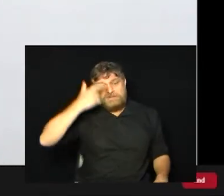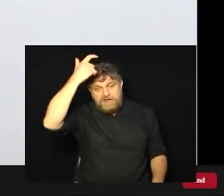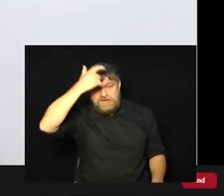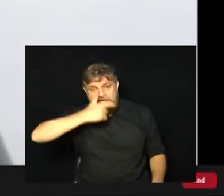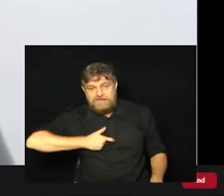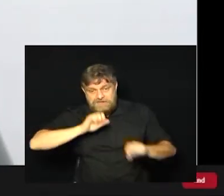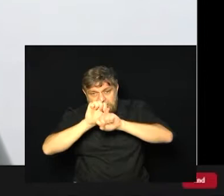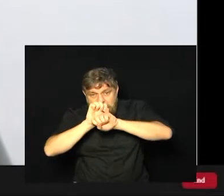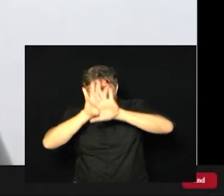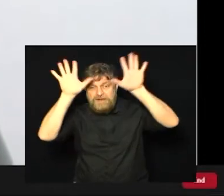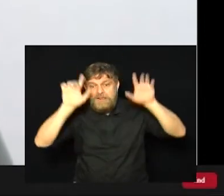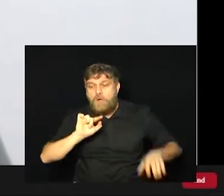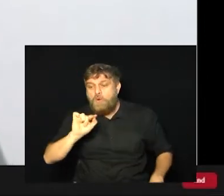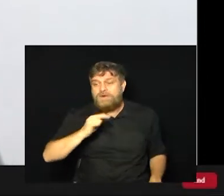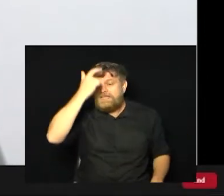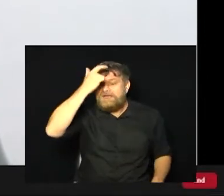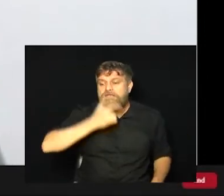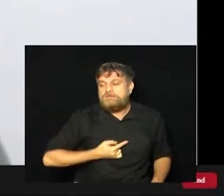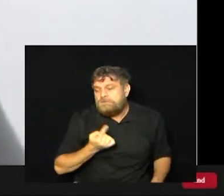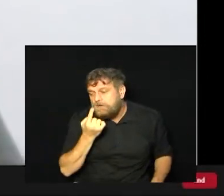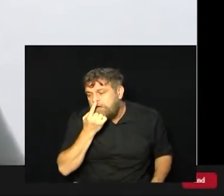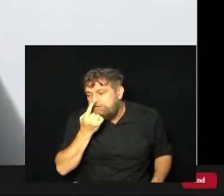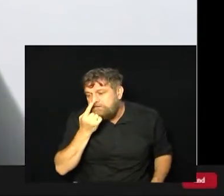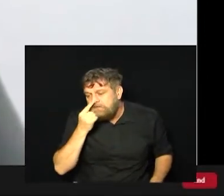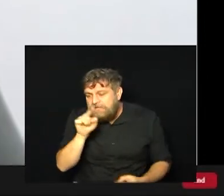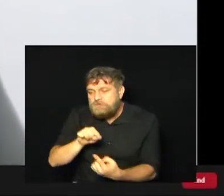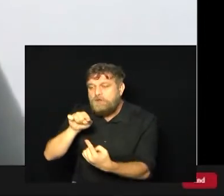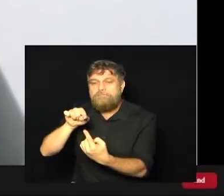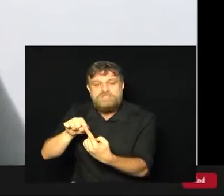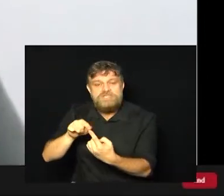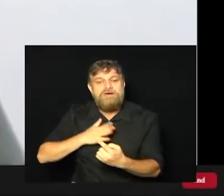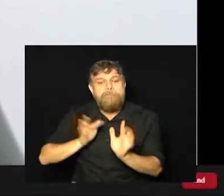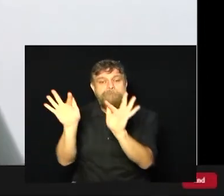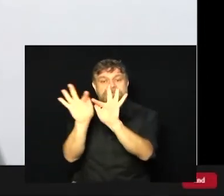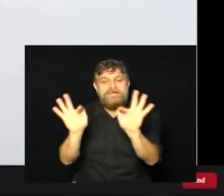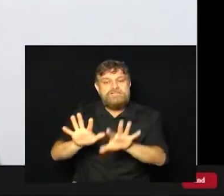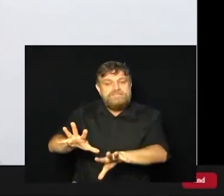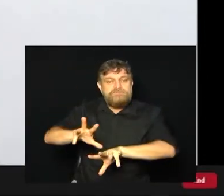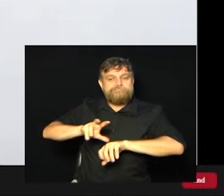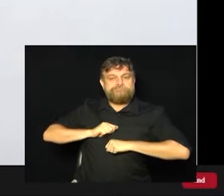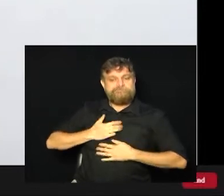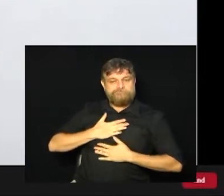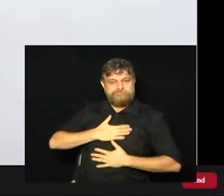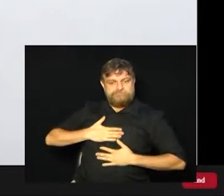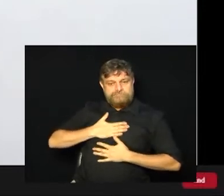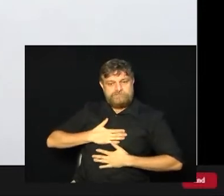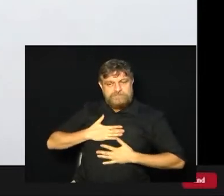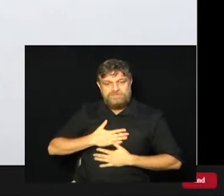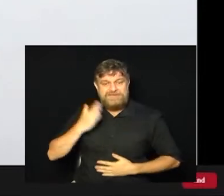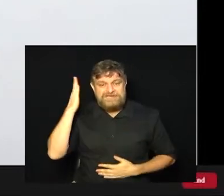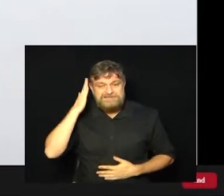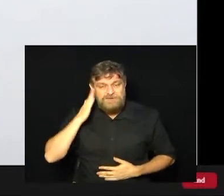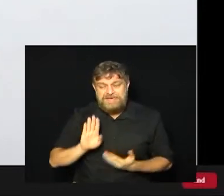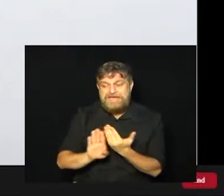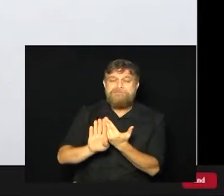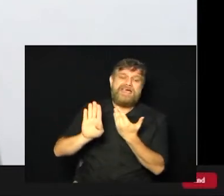clareza do que me aproxima das minhas metas, da minha felicidade, do meu bem-estar, e eu já tenho noção do que me